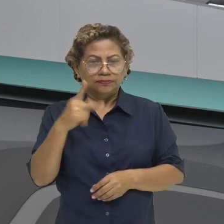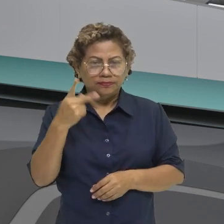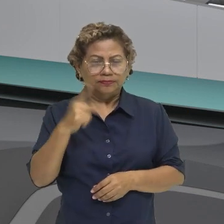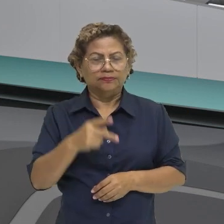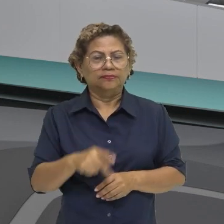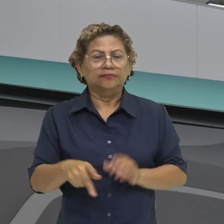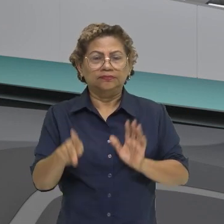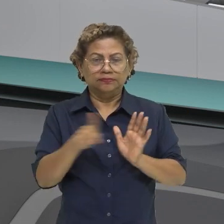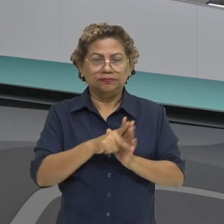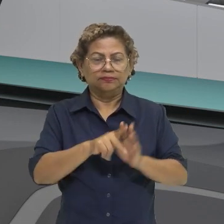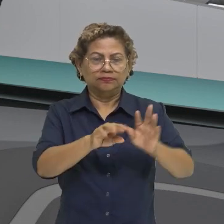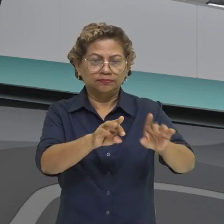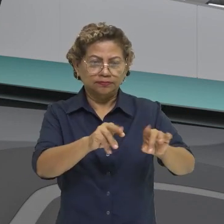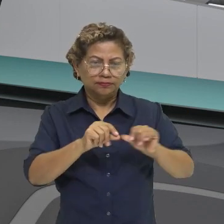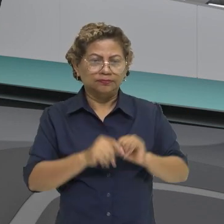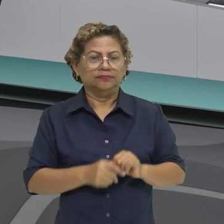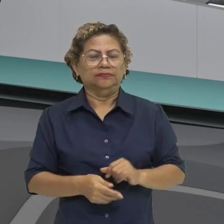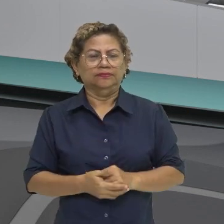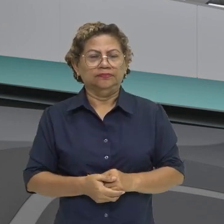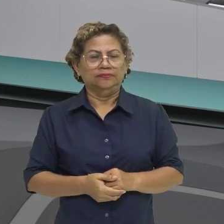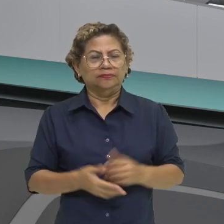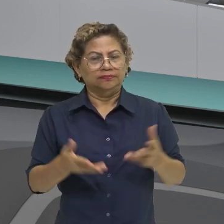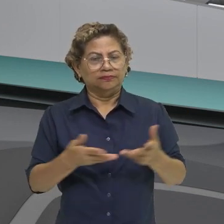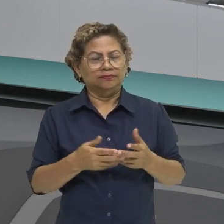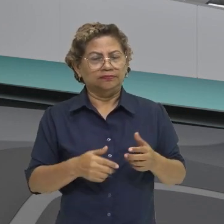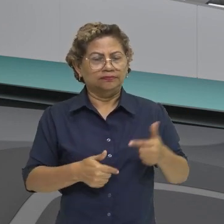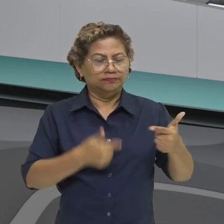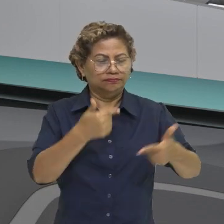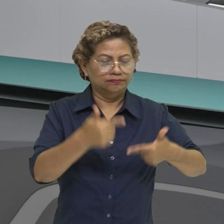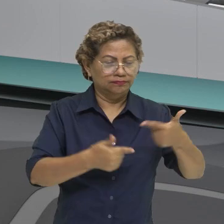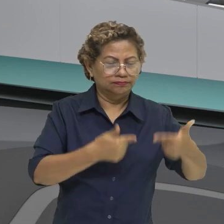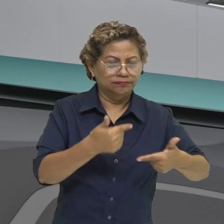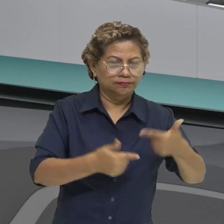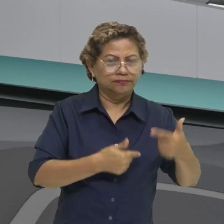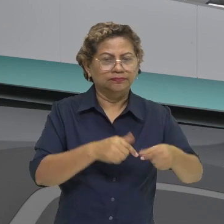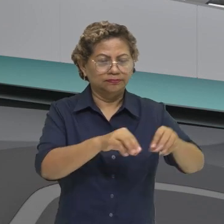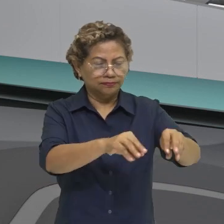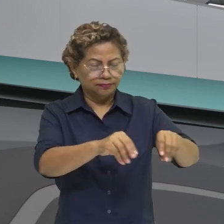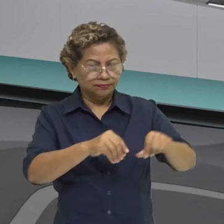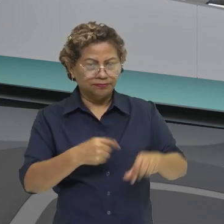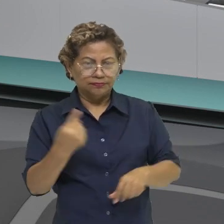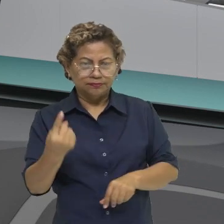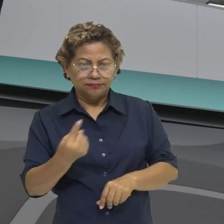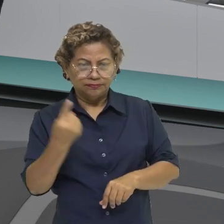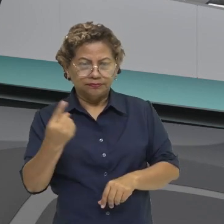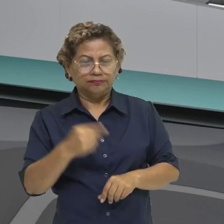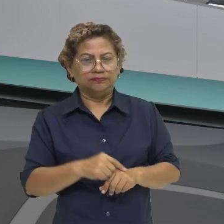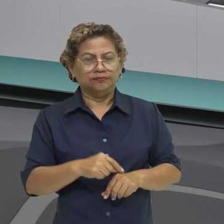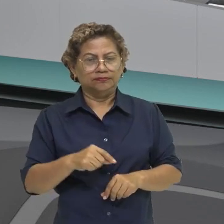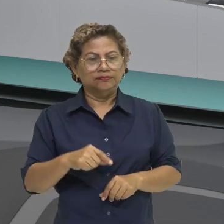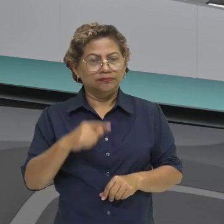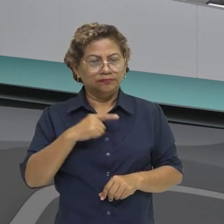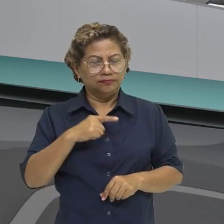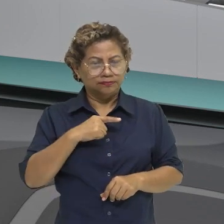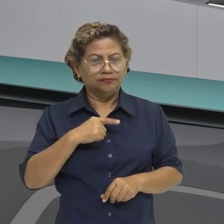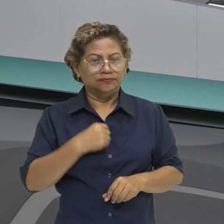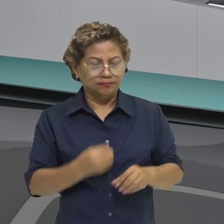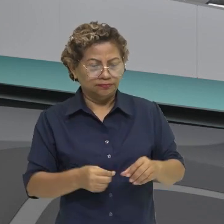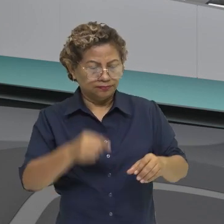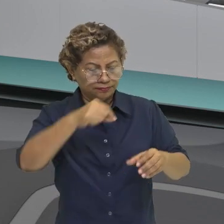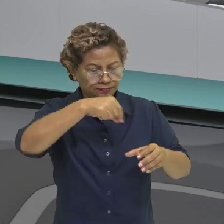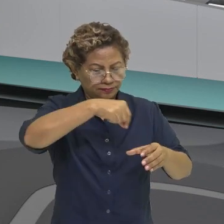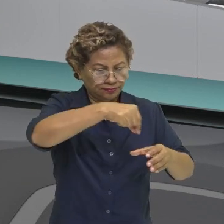e trator. Trabalhando nesta terra, tu sozinho, tudo empreitas. Serás semente, adubo,